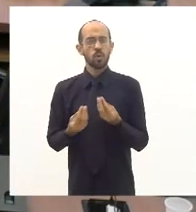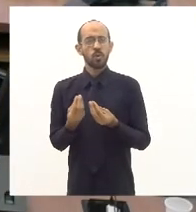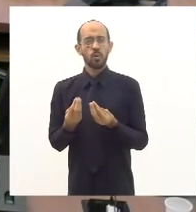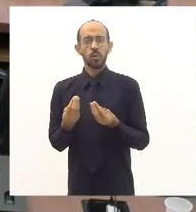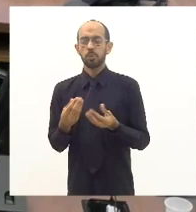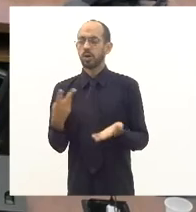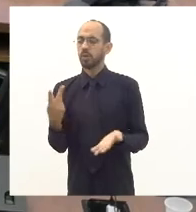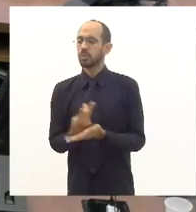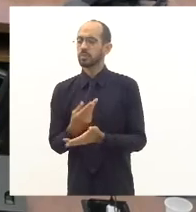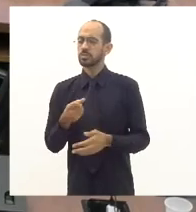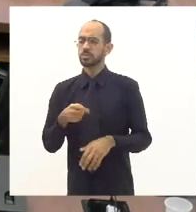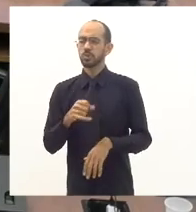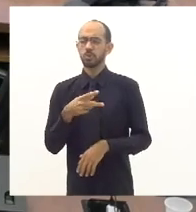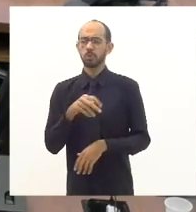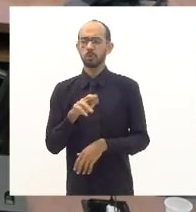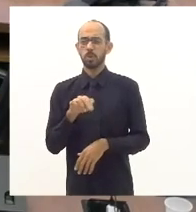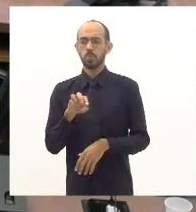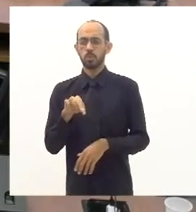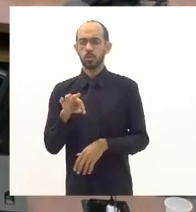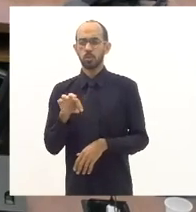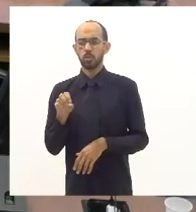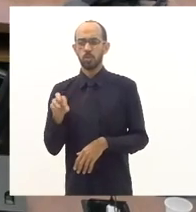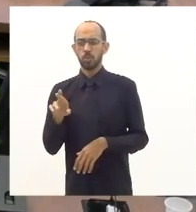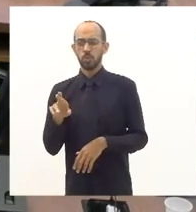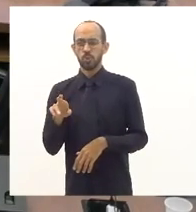forma, violando, inclusive, uma decisão do STF.